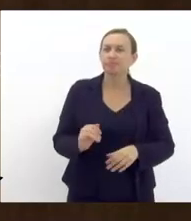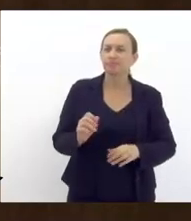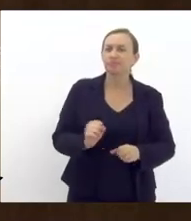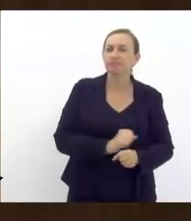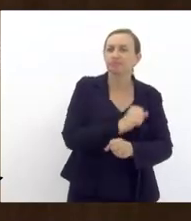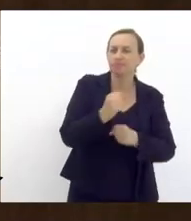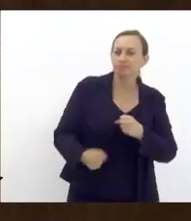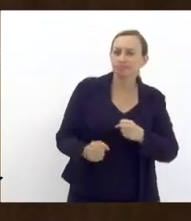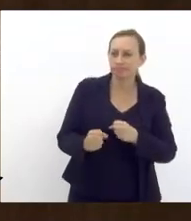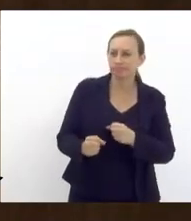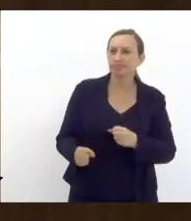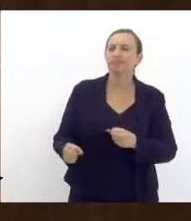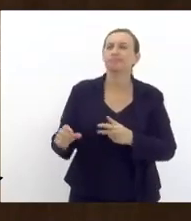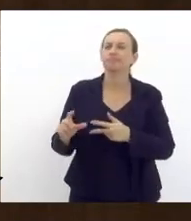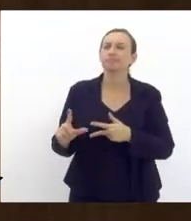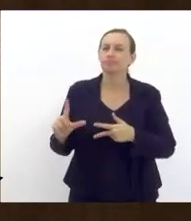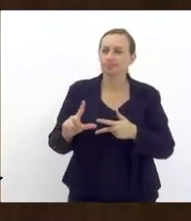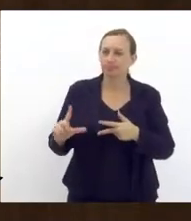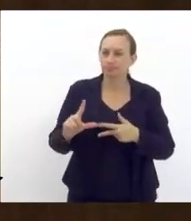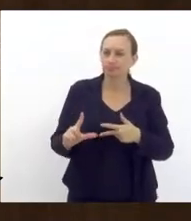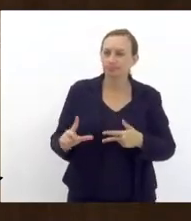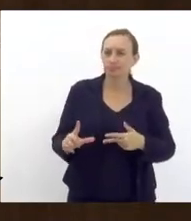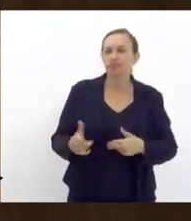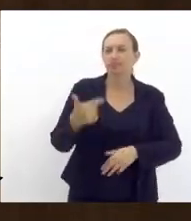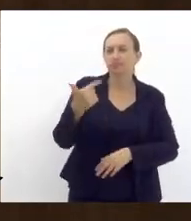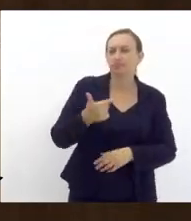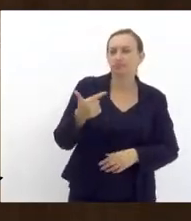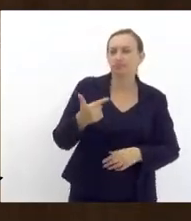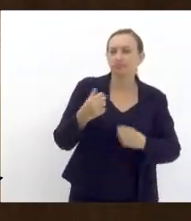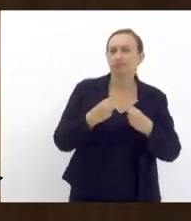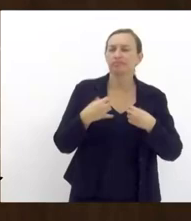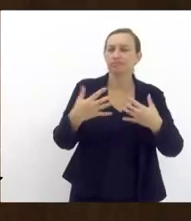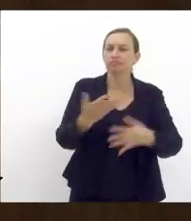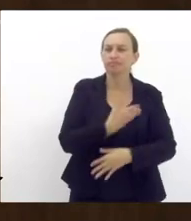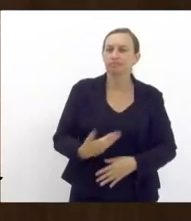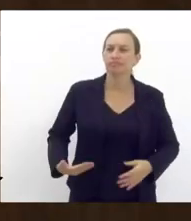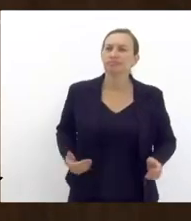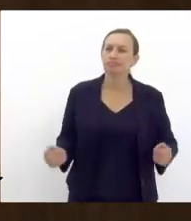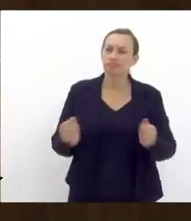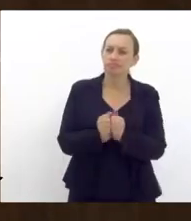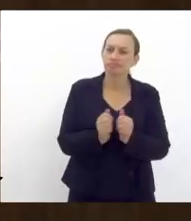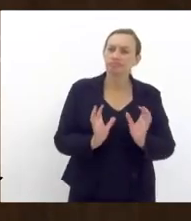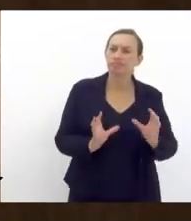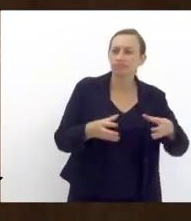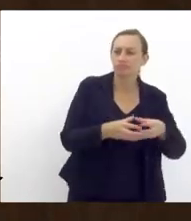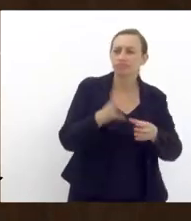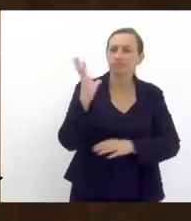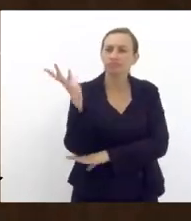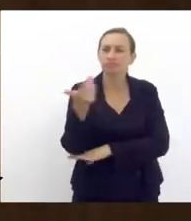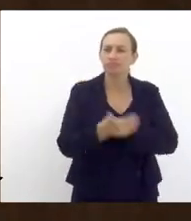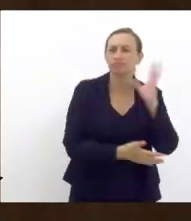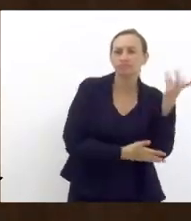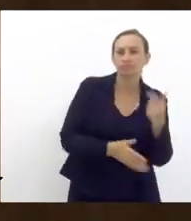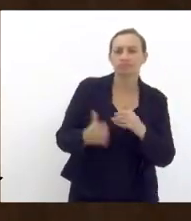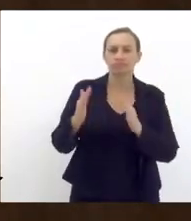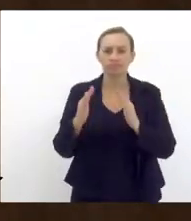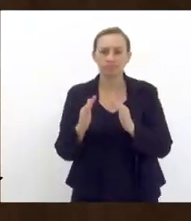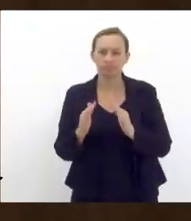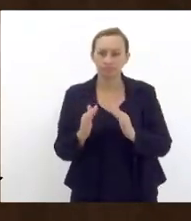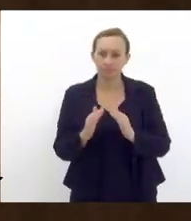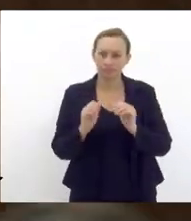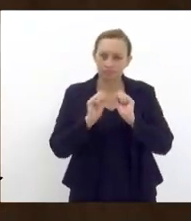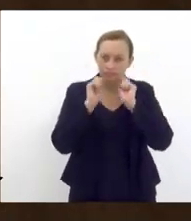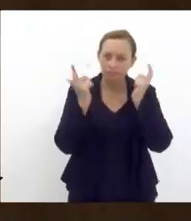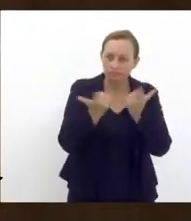uma delas é o desdobramento numa segunda audiência feita em conjunto é com comissão do meio ambiente aqui dessa casa leem obviamente